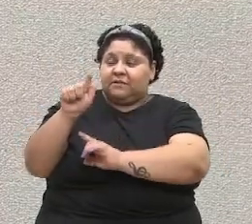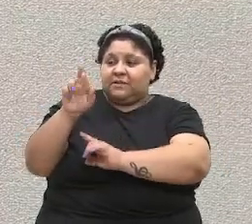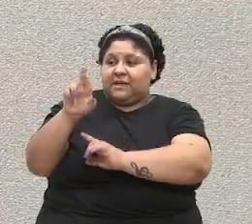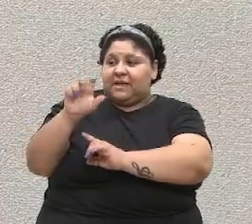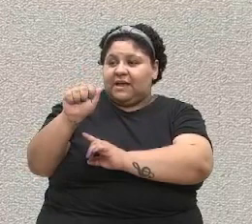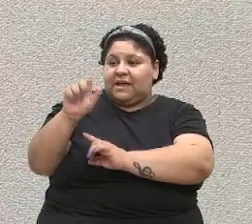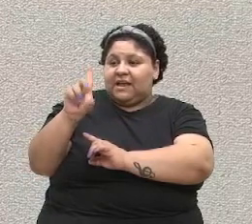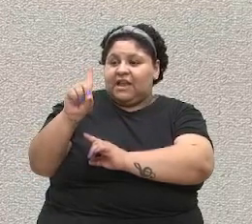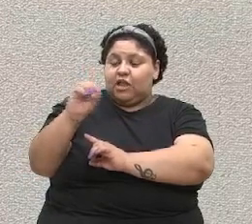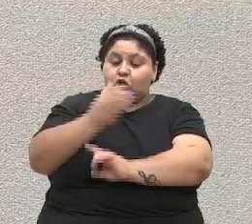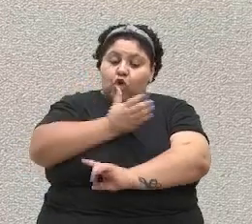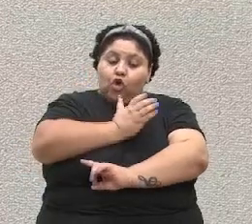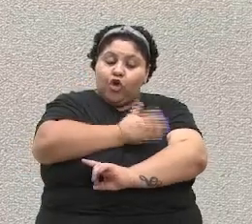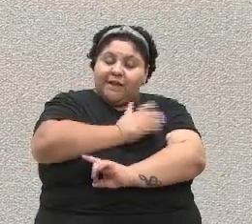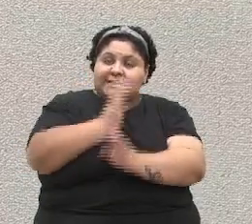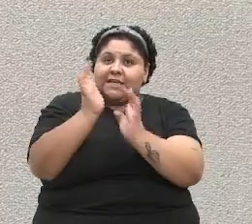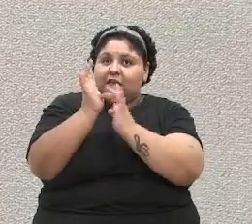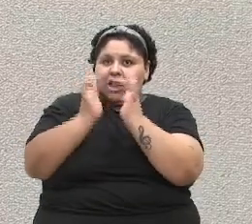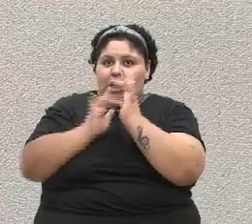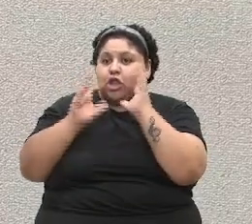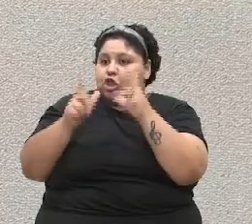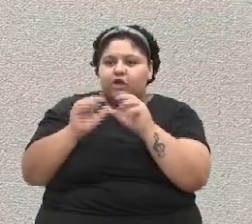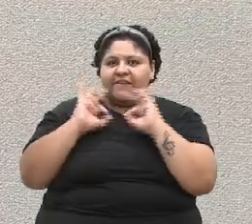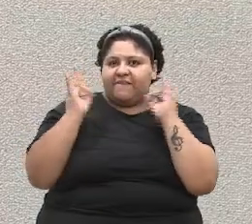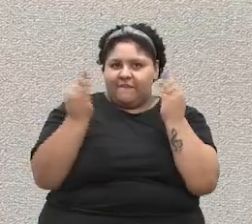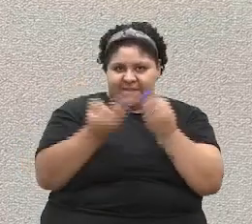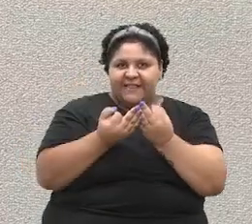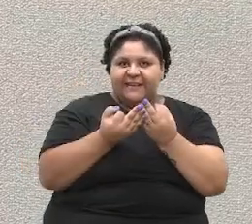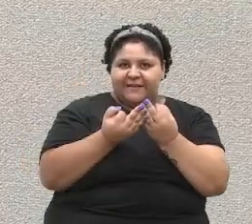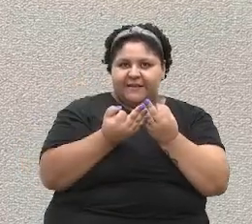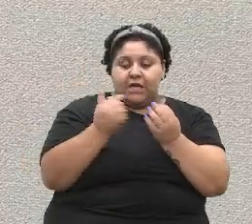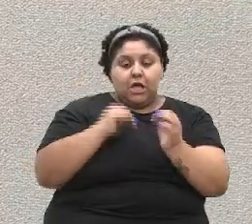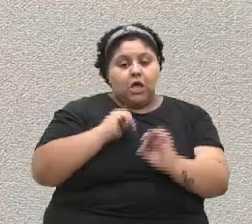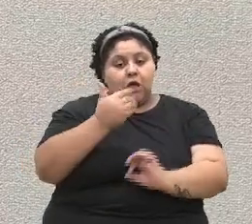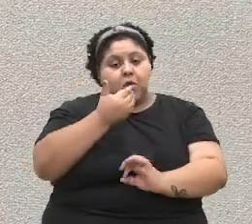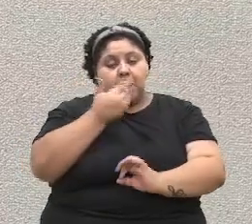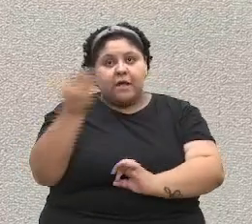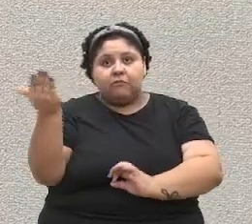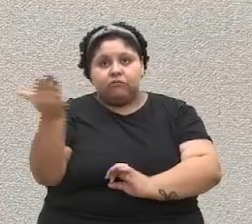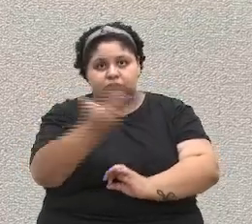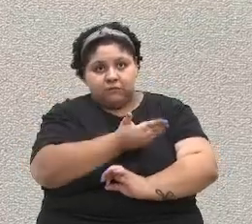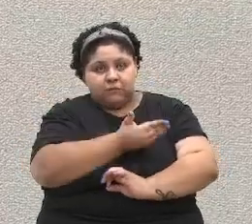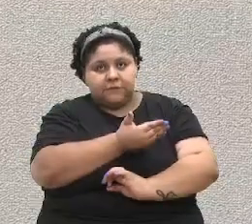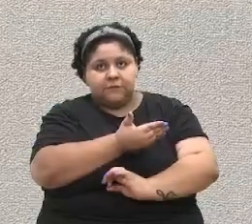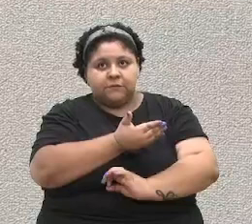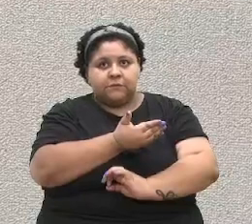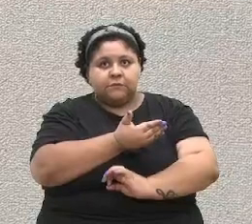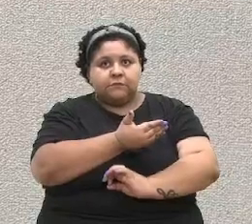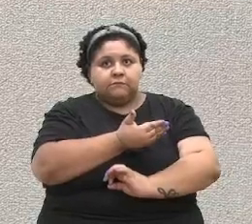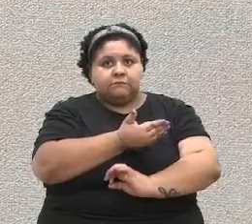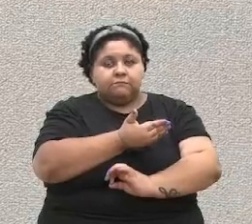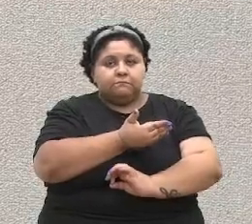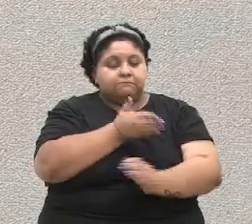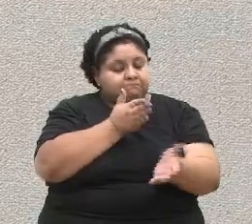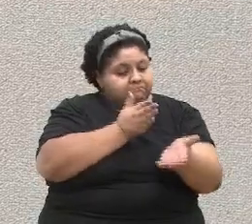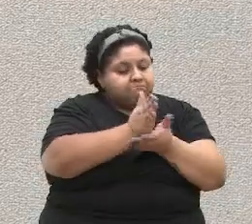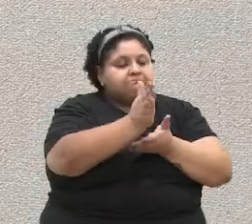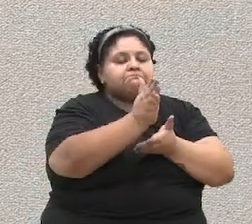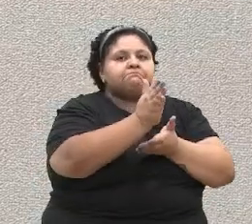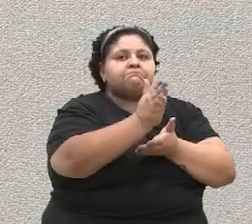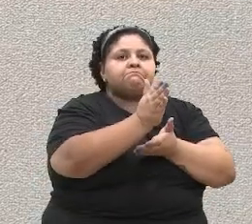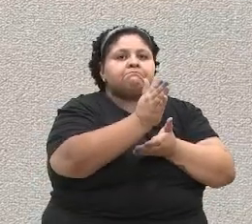Jesus, ele e toda a sua família. Eu peço aos nobres colegas que aprovem,